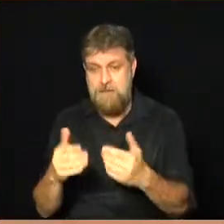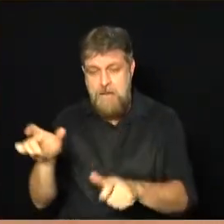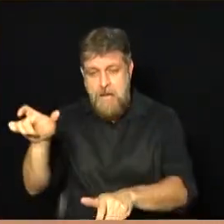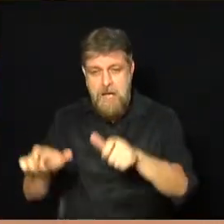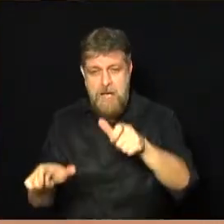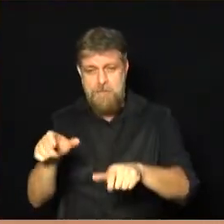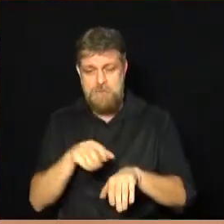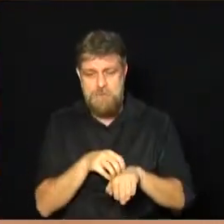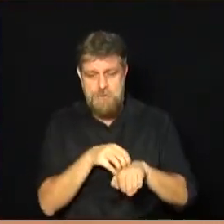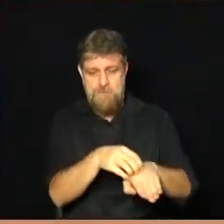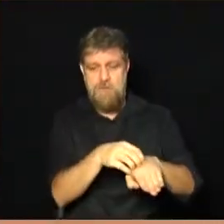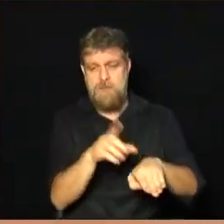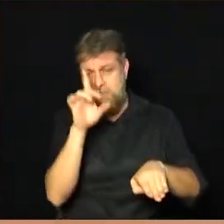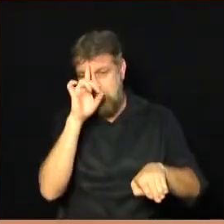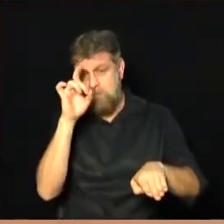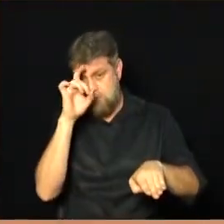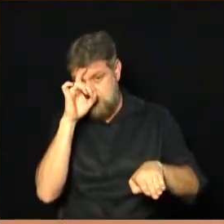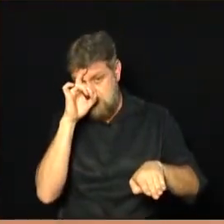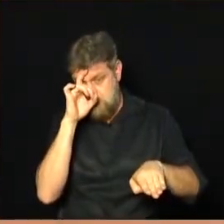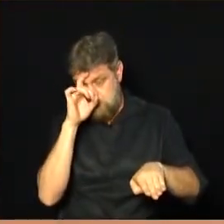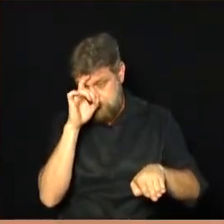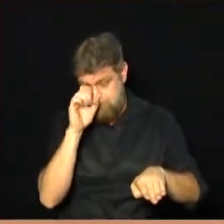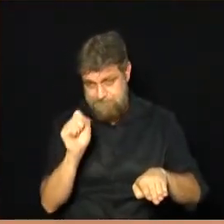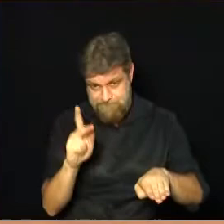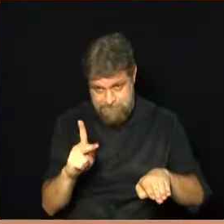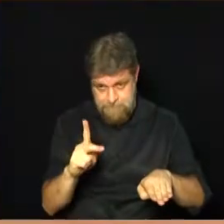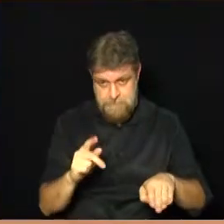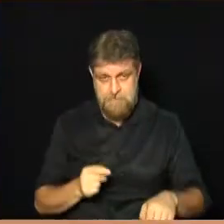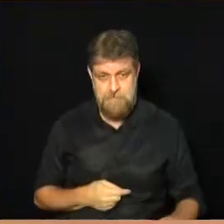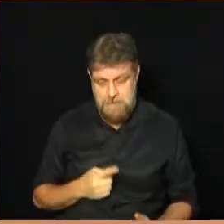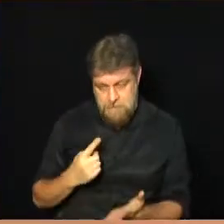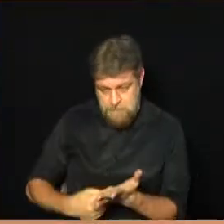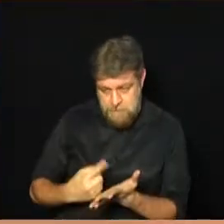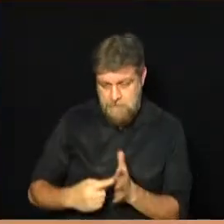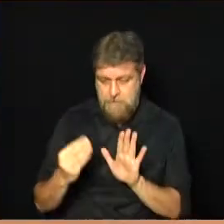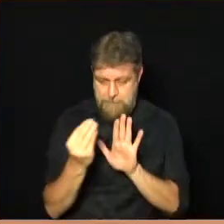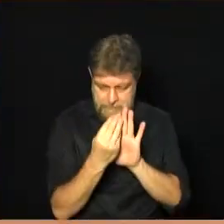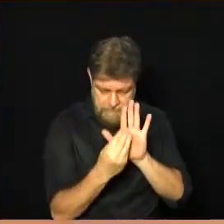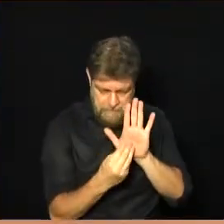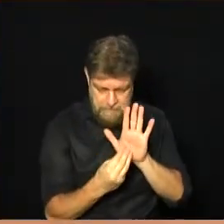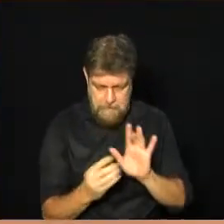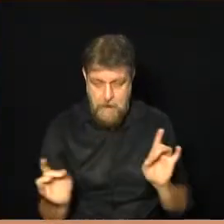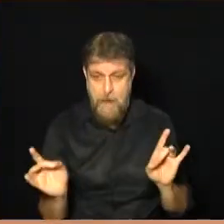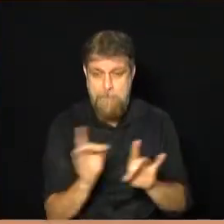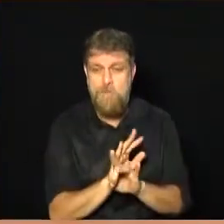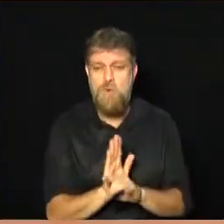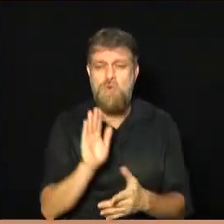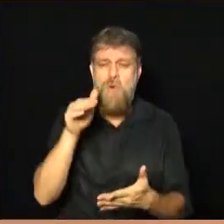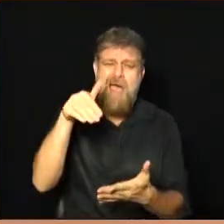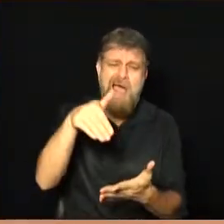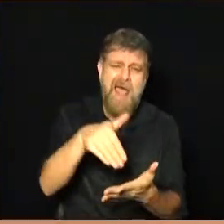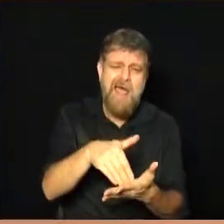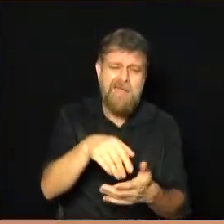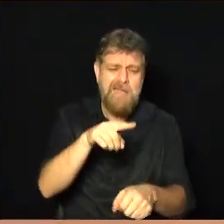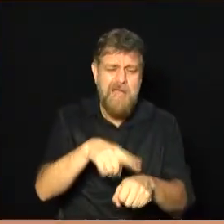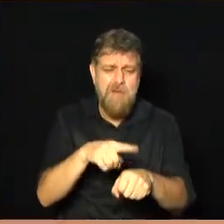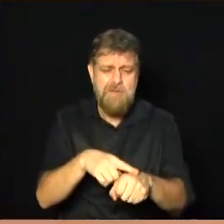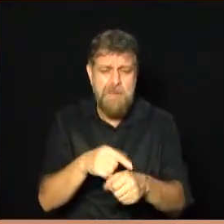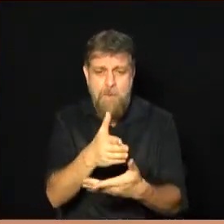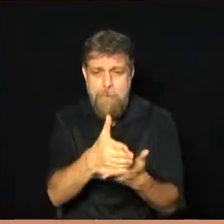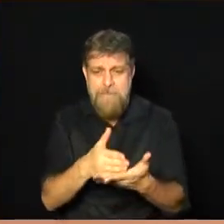ônibus para ali para ir para o hospital e vice-versa. Então, isso está tudo planejado e vai ser concluído até o meio do ano que